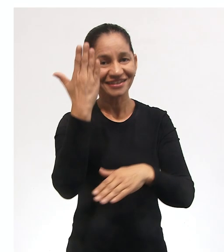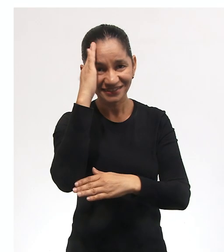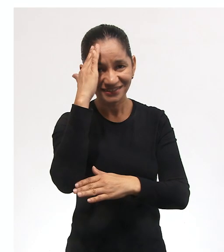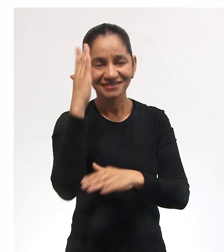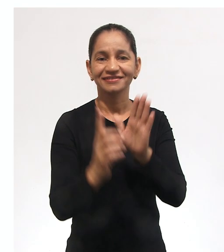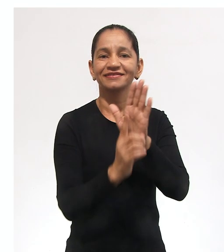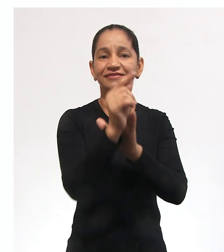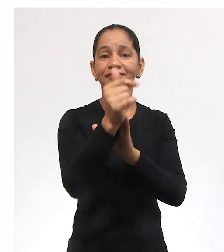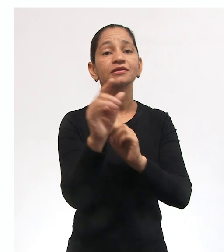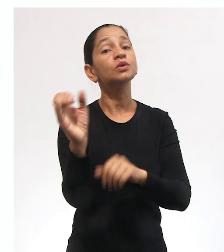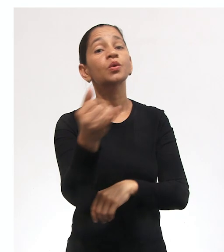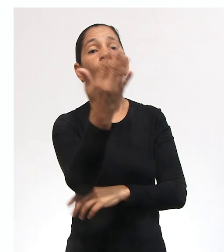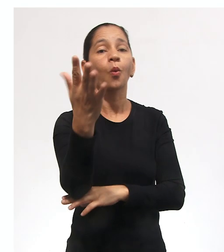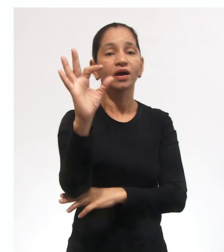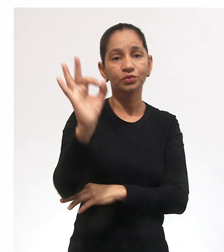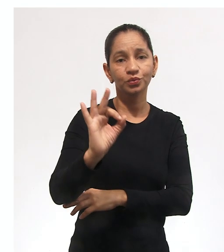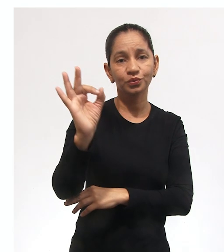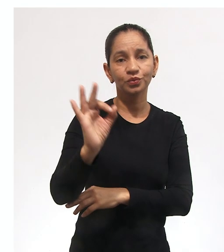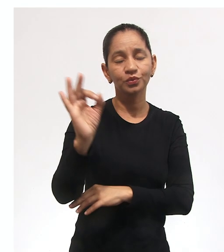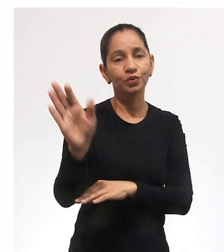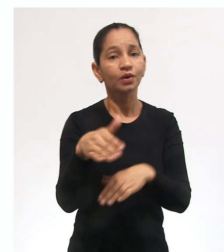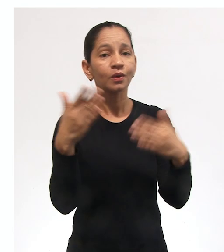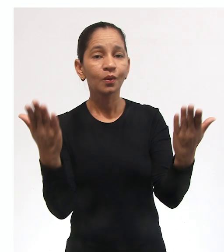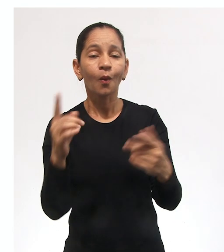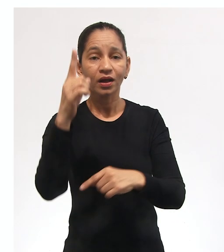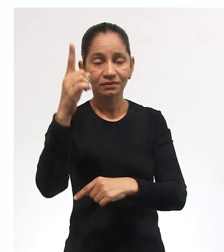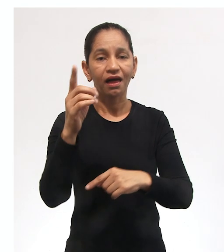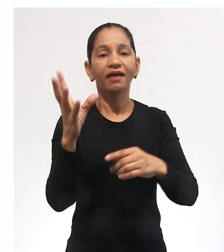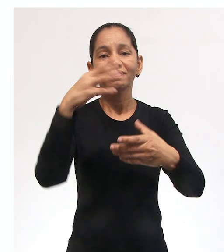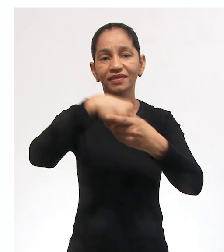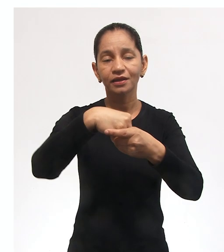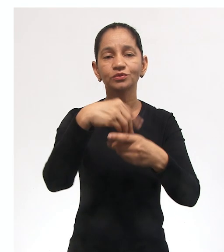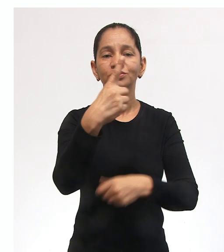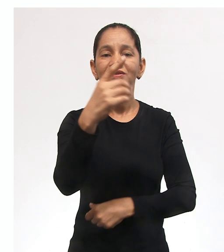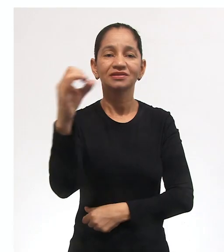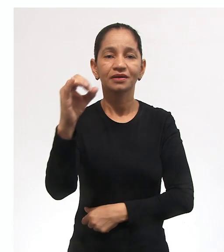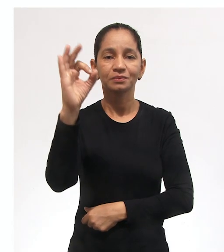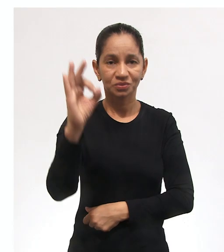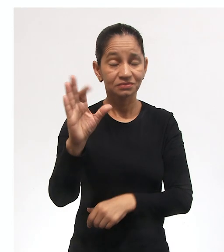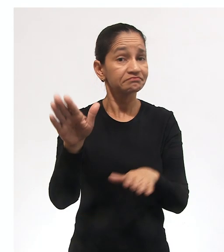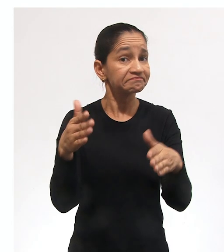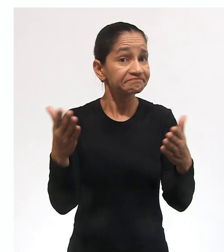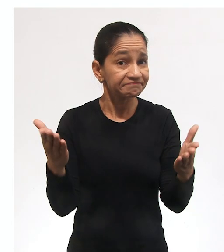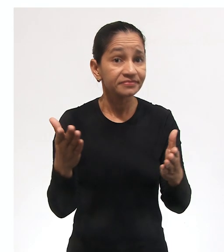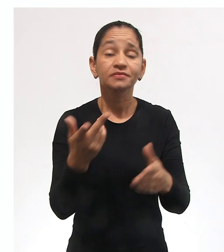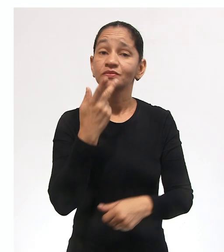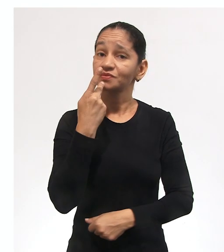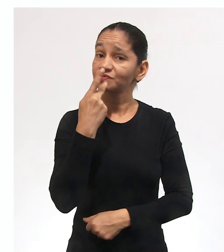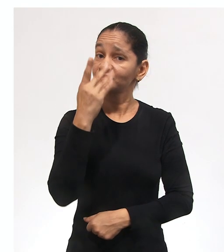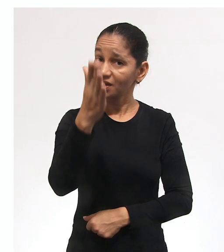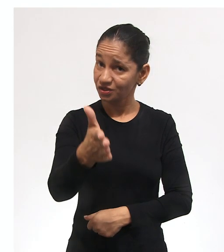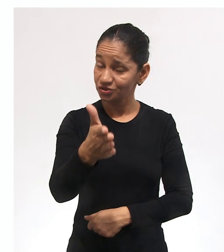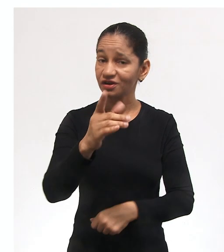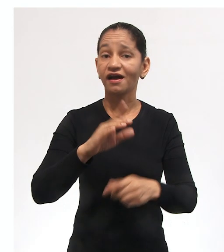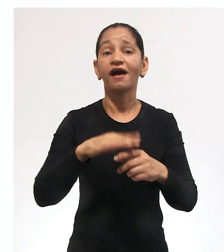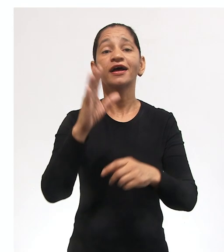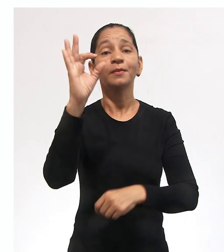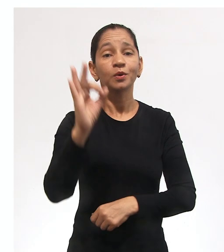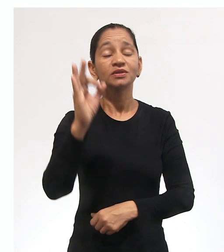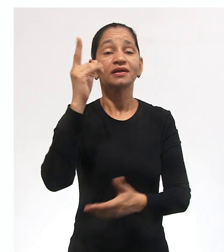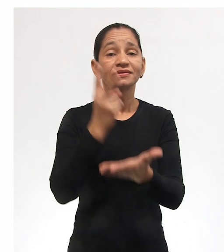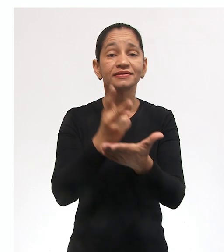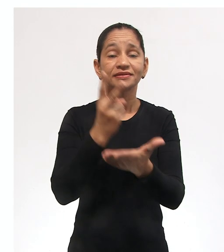representa em porcentagem, né? Do meu valor, da minha porcentagem original. E aí, a gente, como eu falei para vocês,